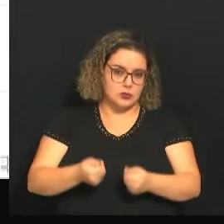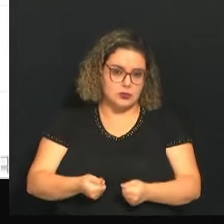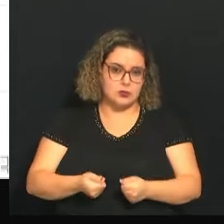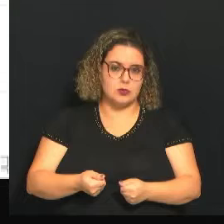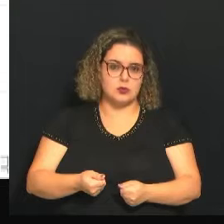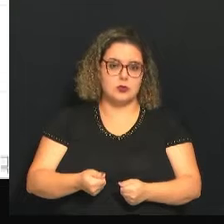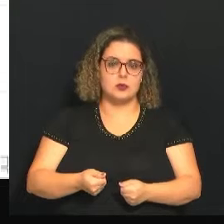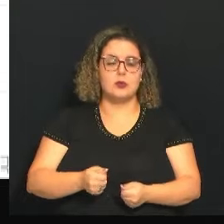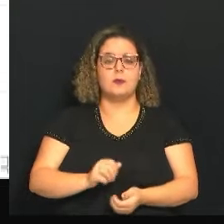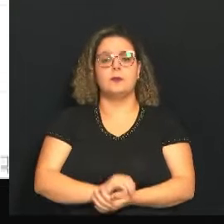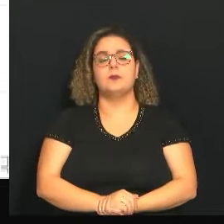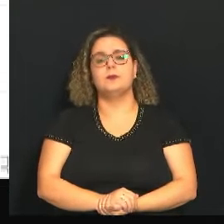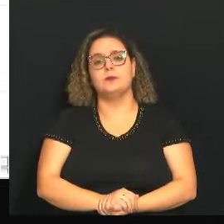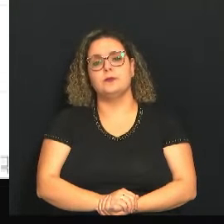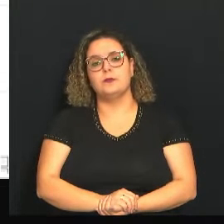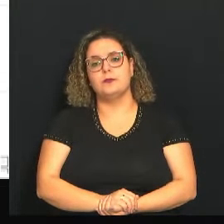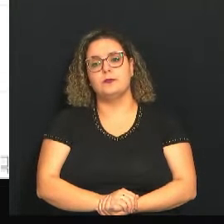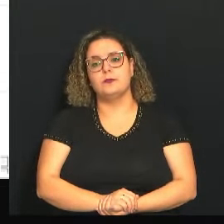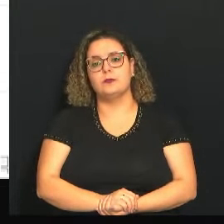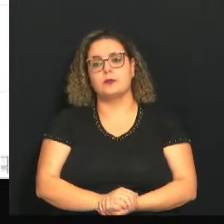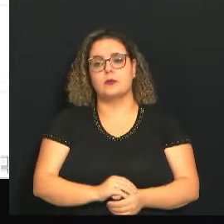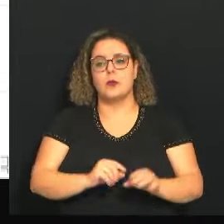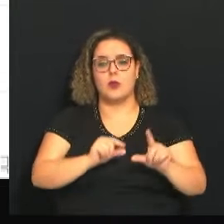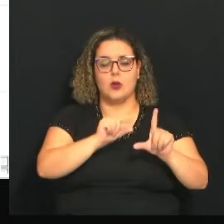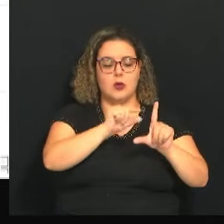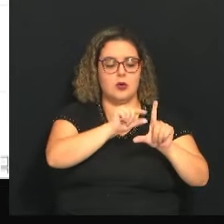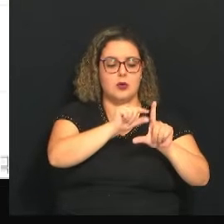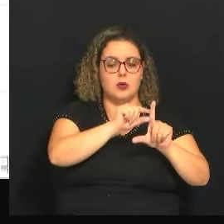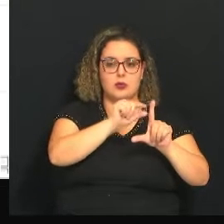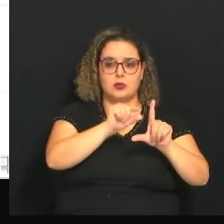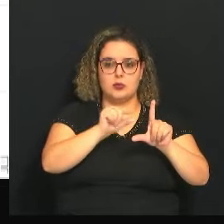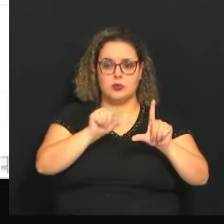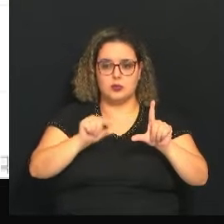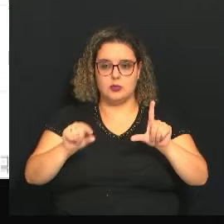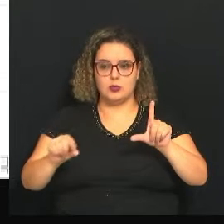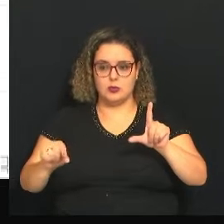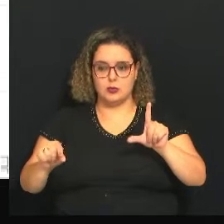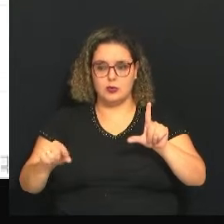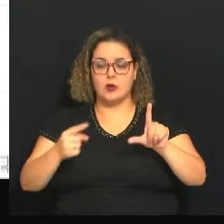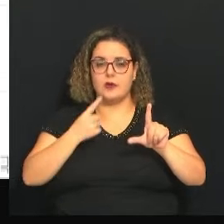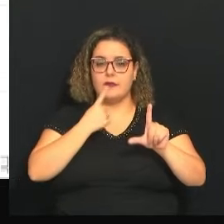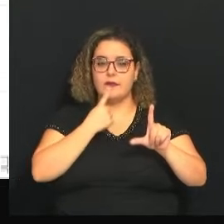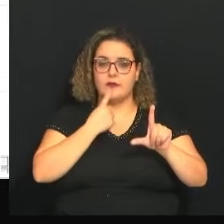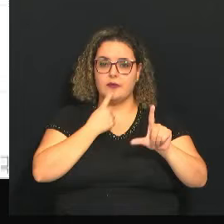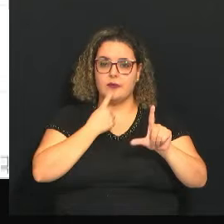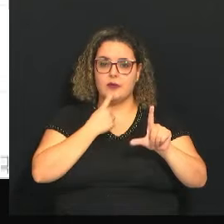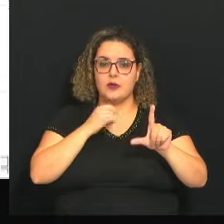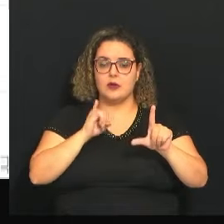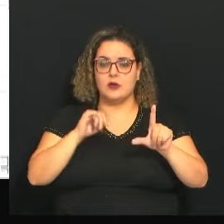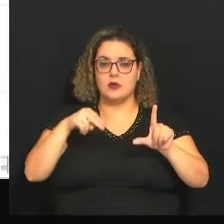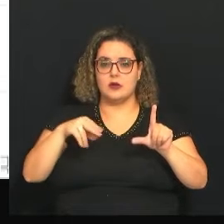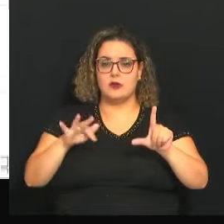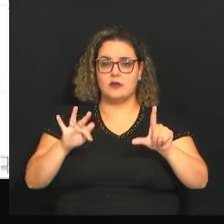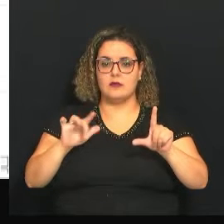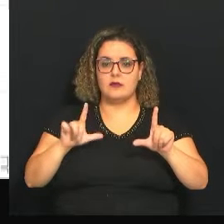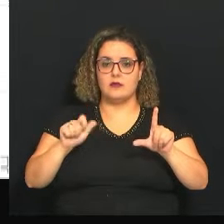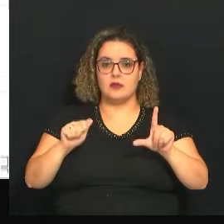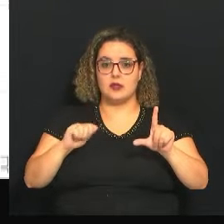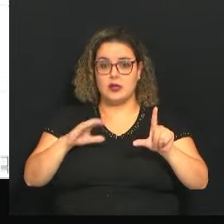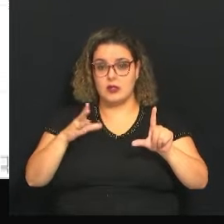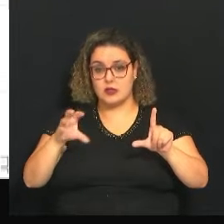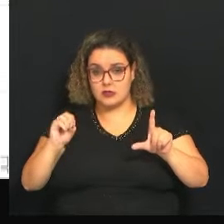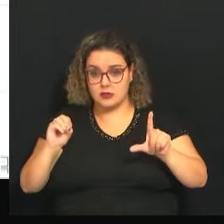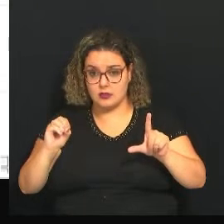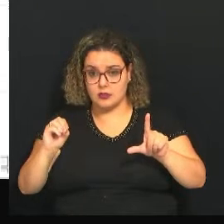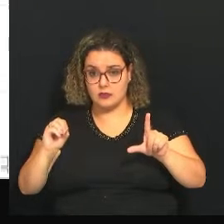compensação, é essa linha vermelha aqui, né? Com essa caixinha em volta. Então, eu fico pensando, além da queda, né, ele